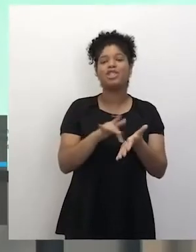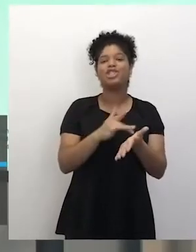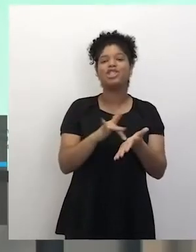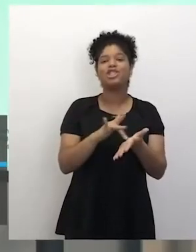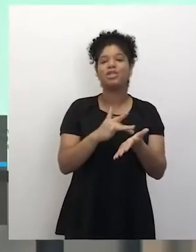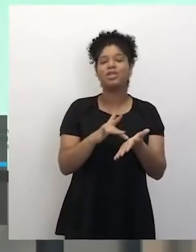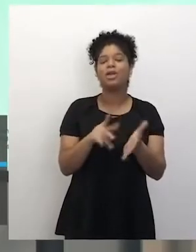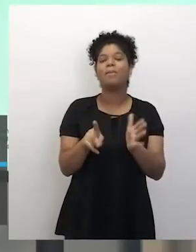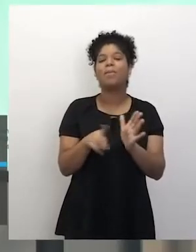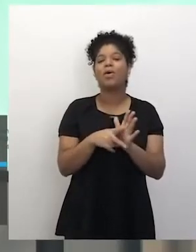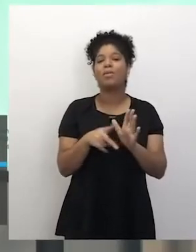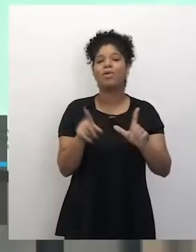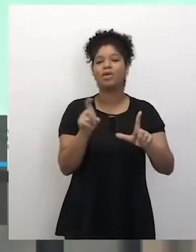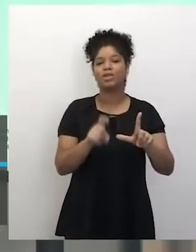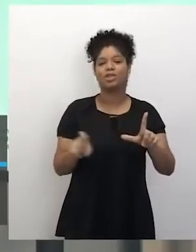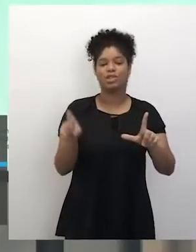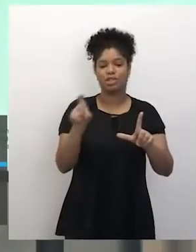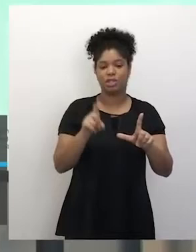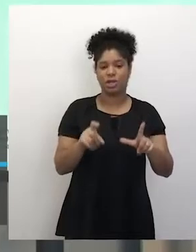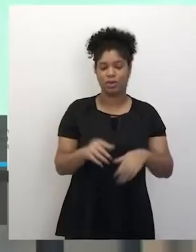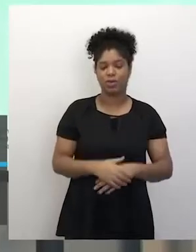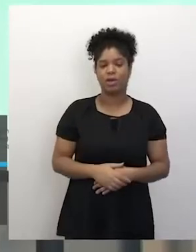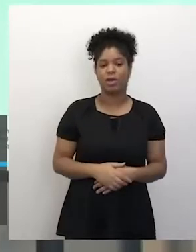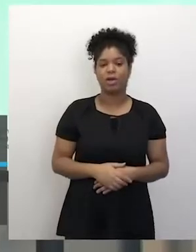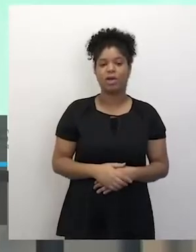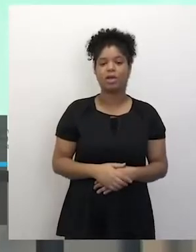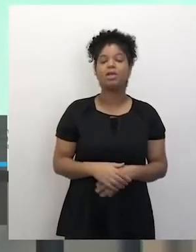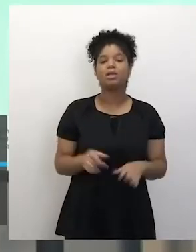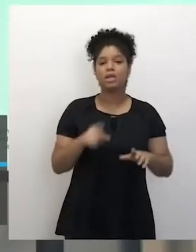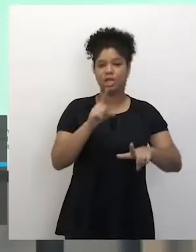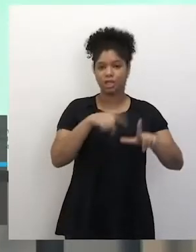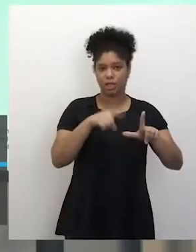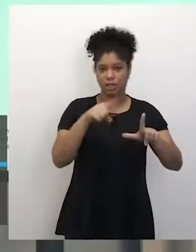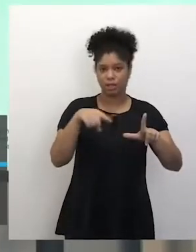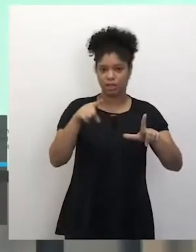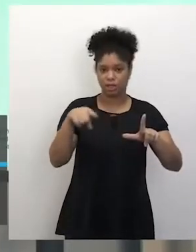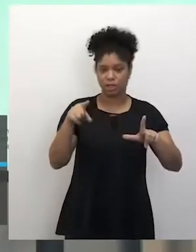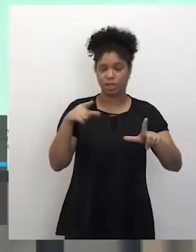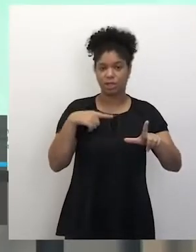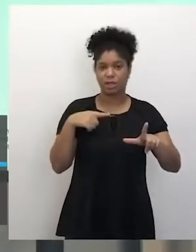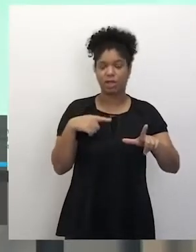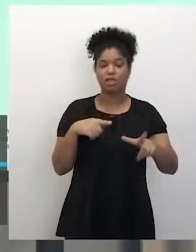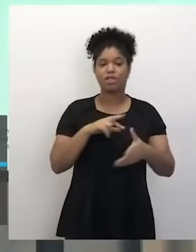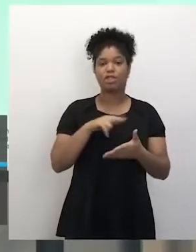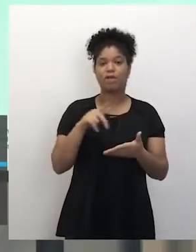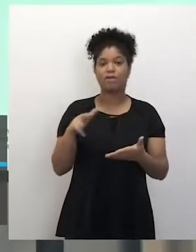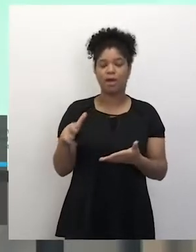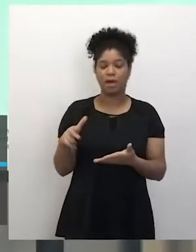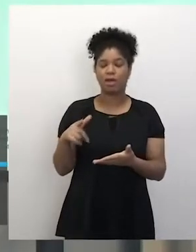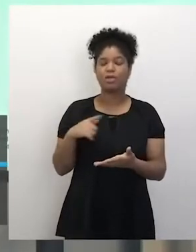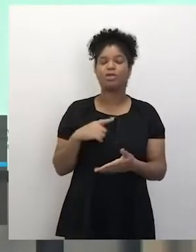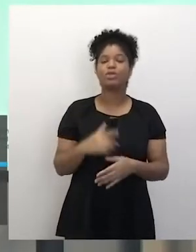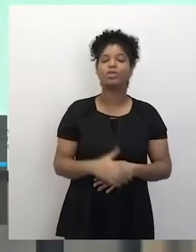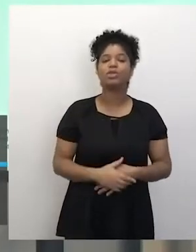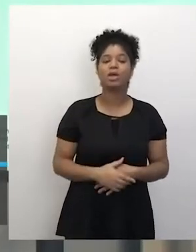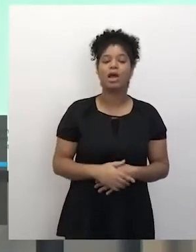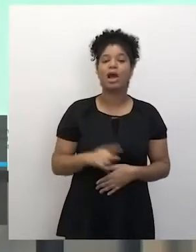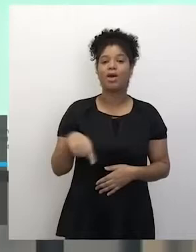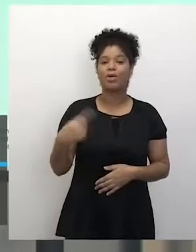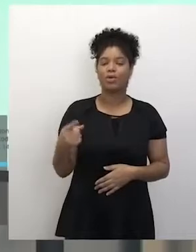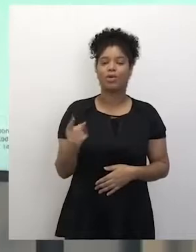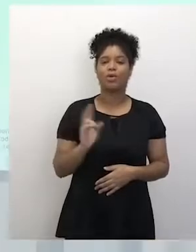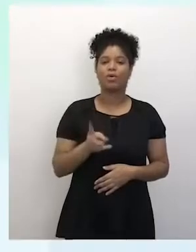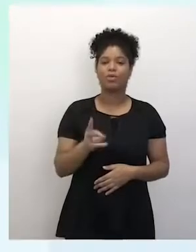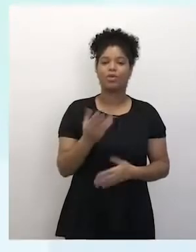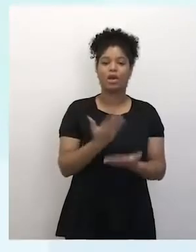que nós temos aí, e que o Instituto Brasileiro de Geografia e Estatística tem bastante em vários sites deles, tá certo? Vamos continuar aí a aula,